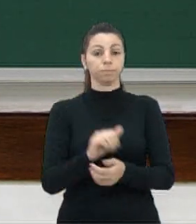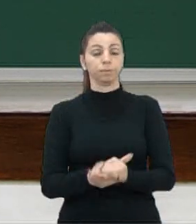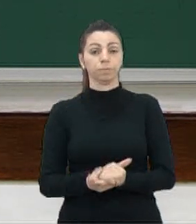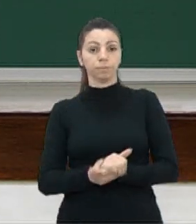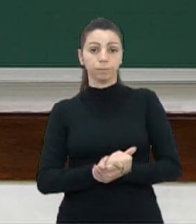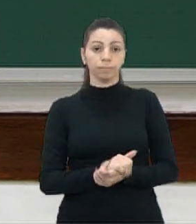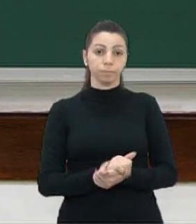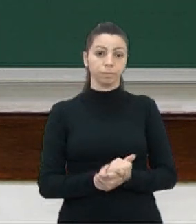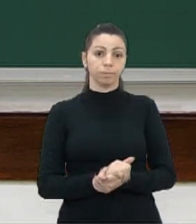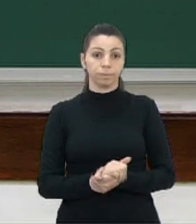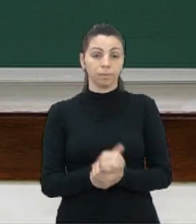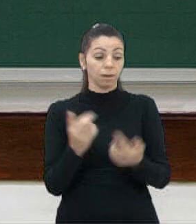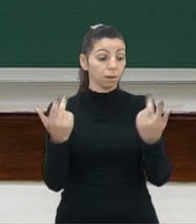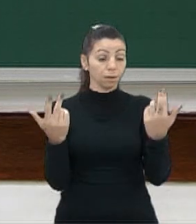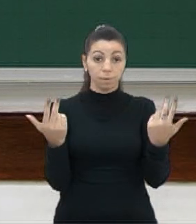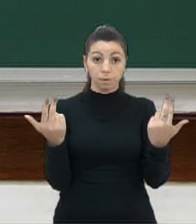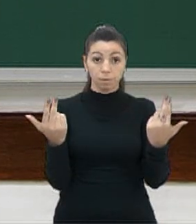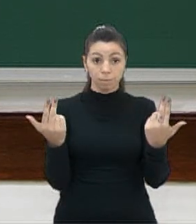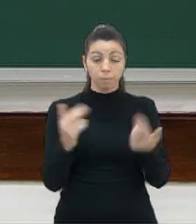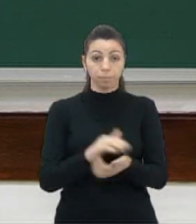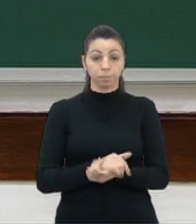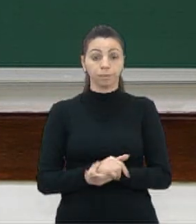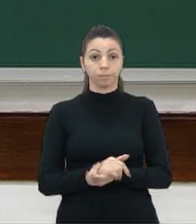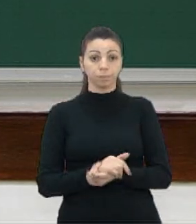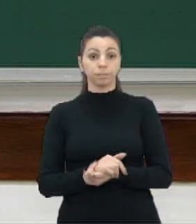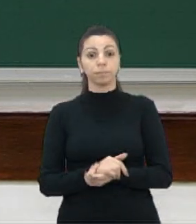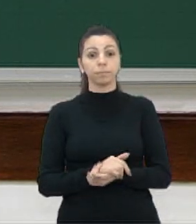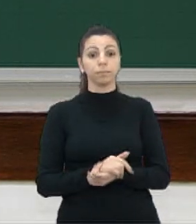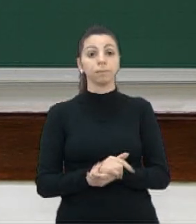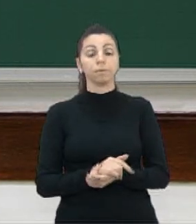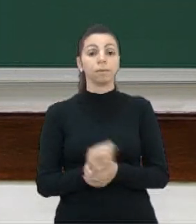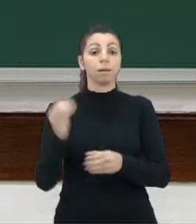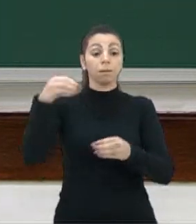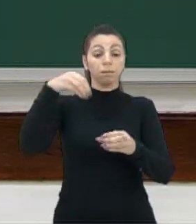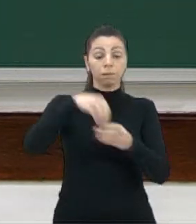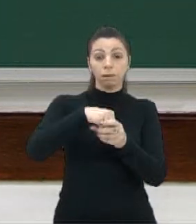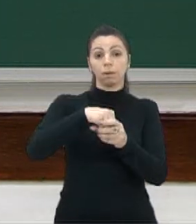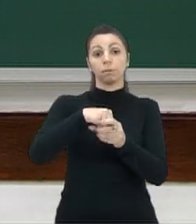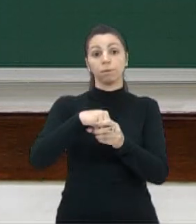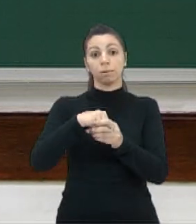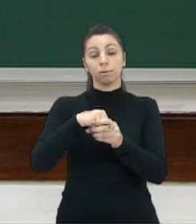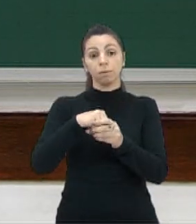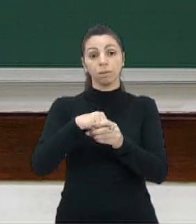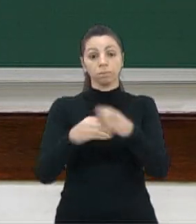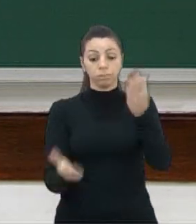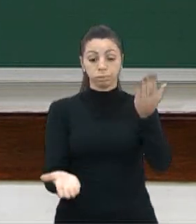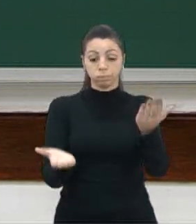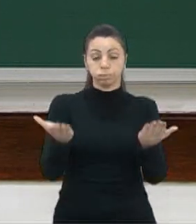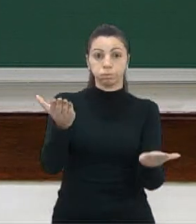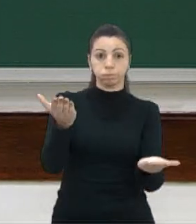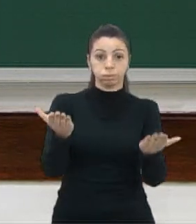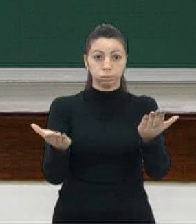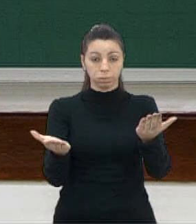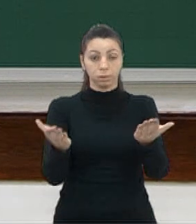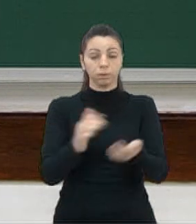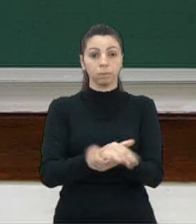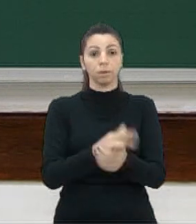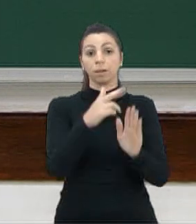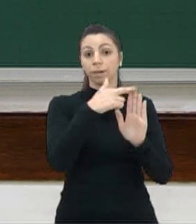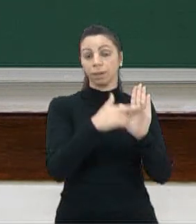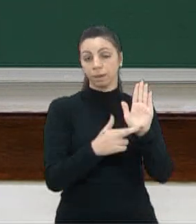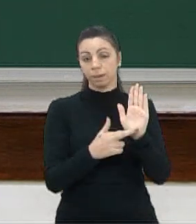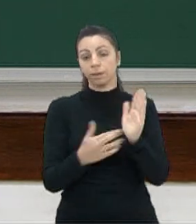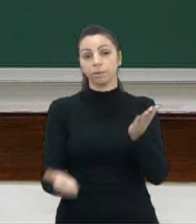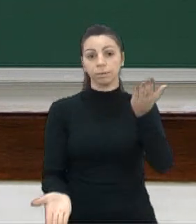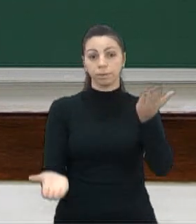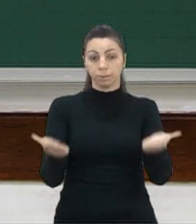de barras de chocolate. São coisas diferentes, materiais diferentes, dentro de um mesmo padrão de medida que é a dúzia. Aqui também